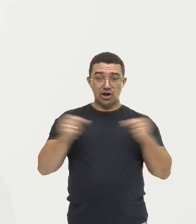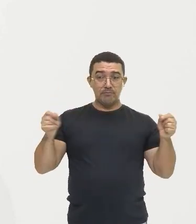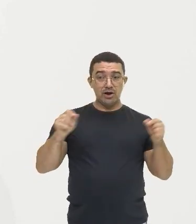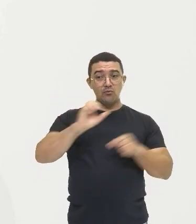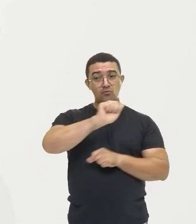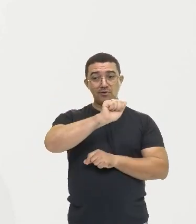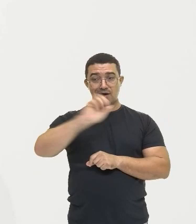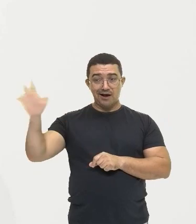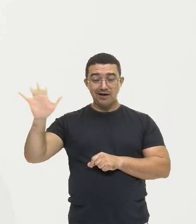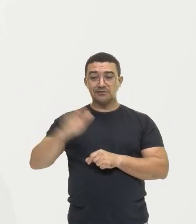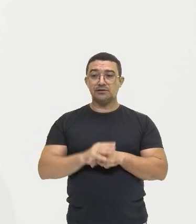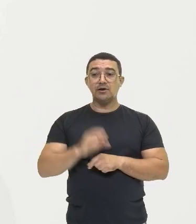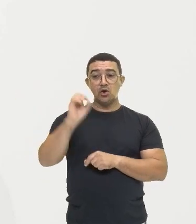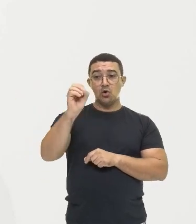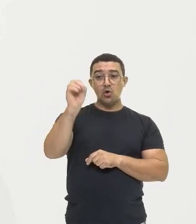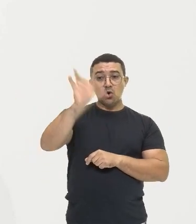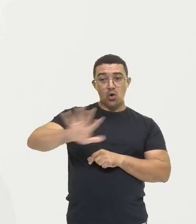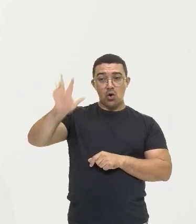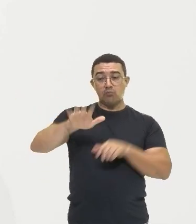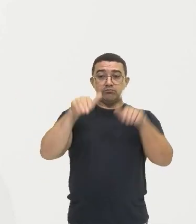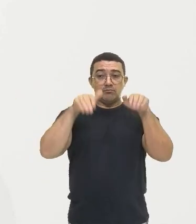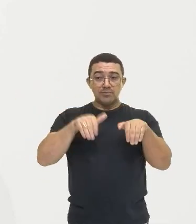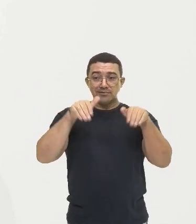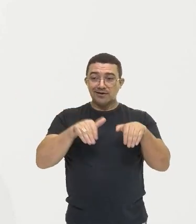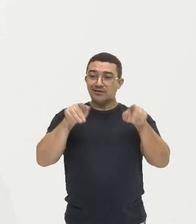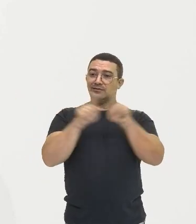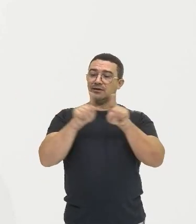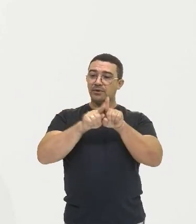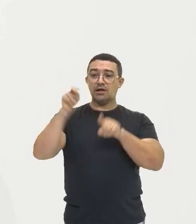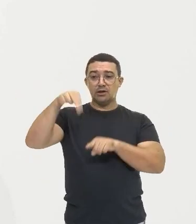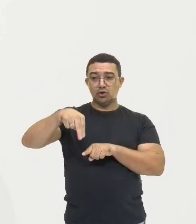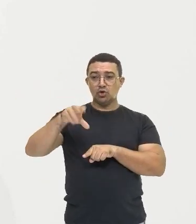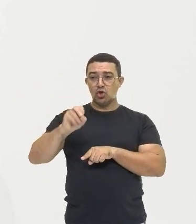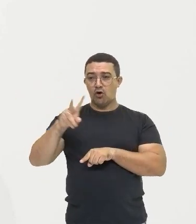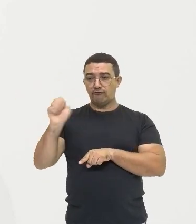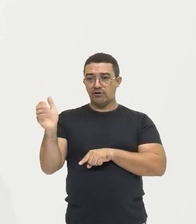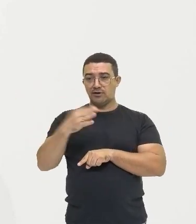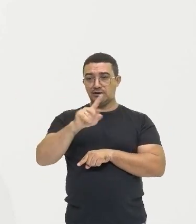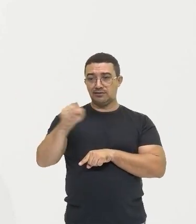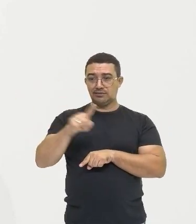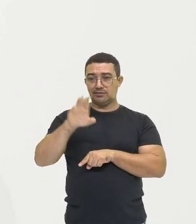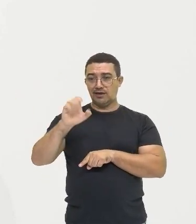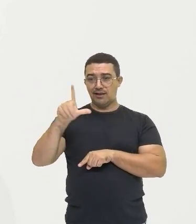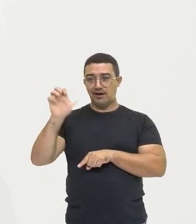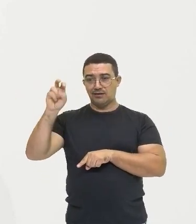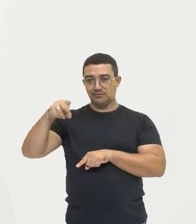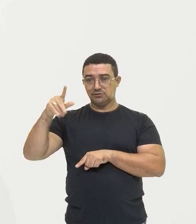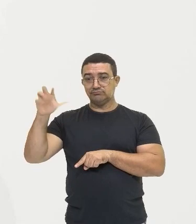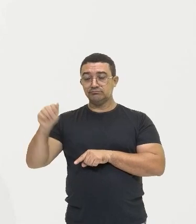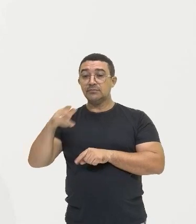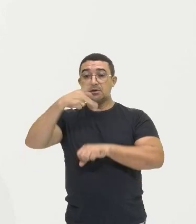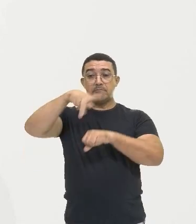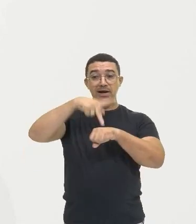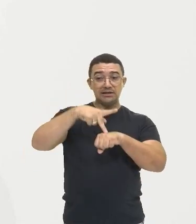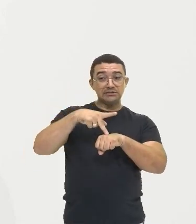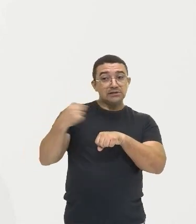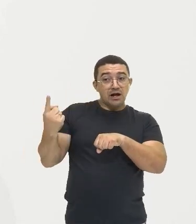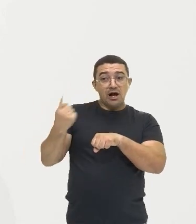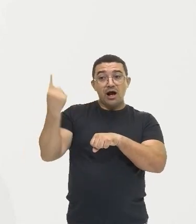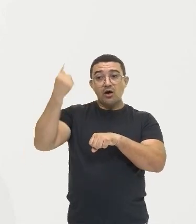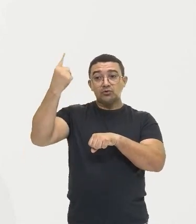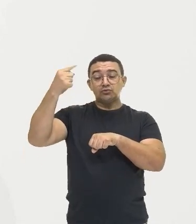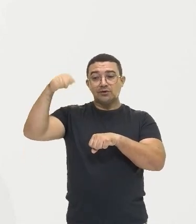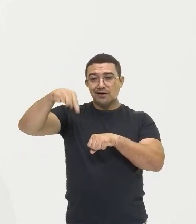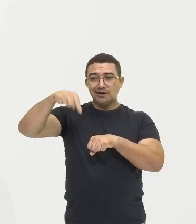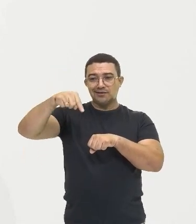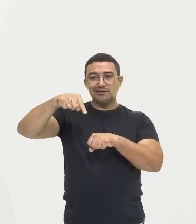Ásia, na Oceania, Austrália e Nova Zelândia, países com IDH alto. Aqui na América do Sul, né, temos